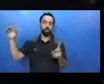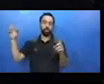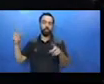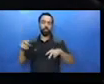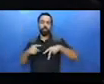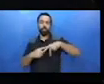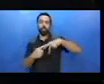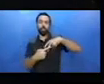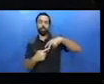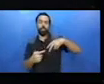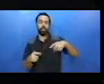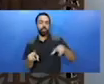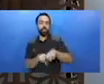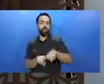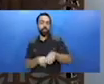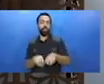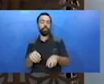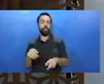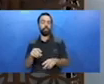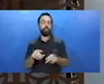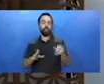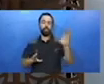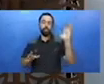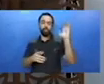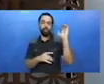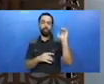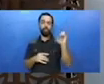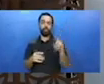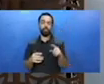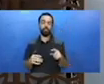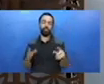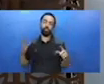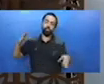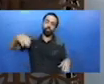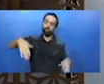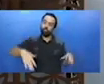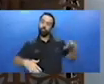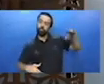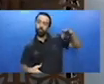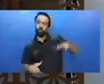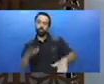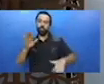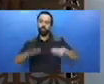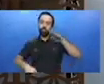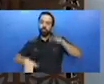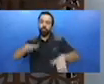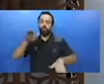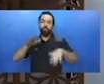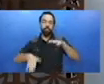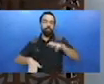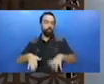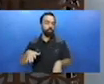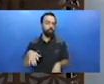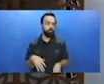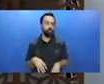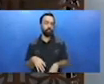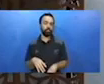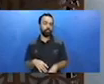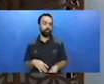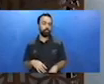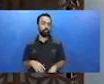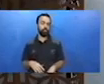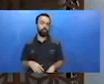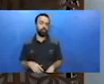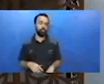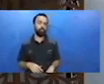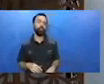da água, ir de um ponto até o outro, que também é uma característica do nadar, né? Então, praticar a natação, né,